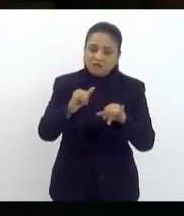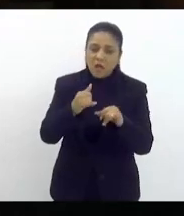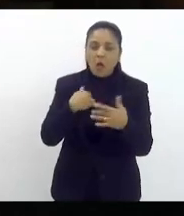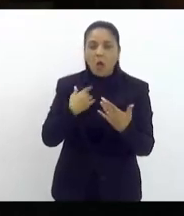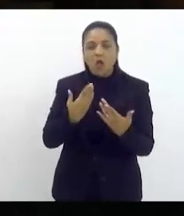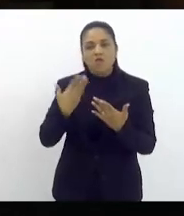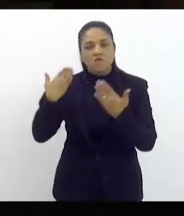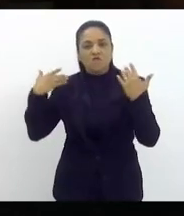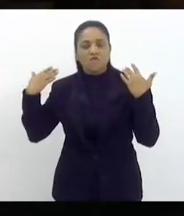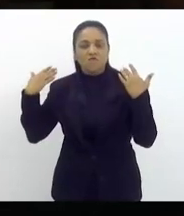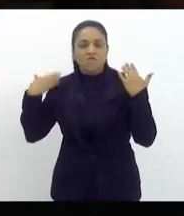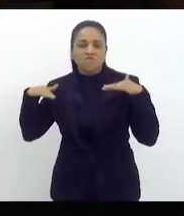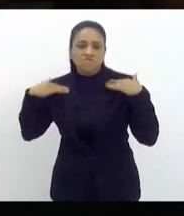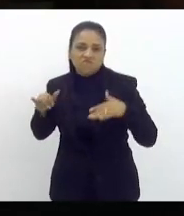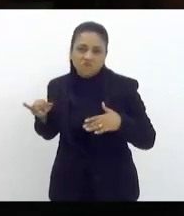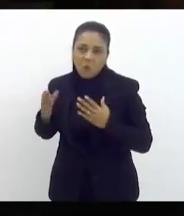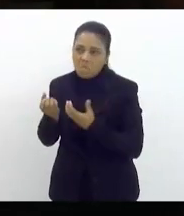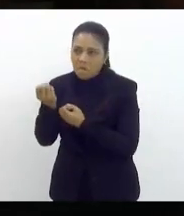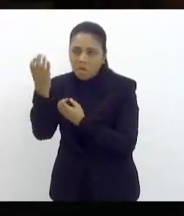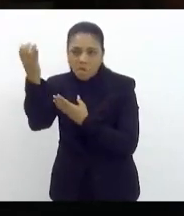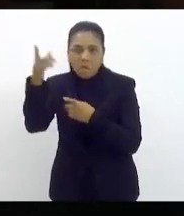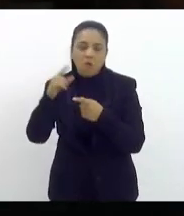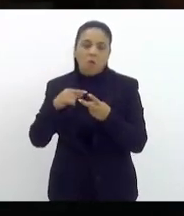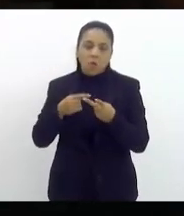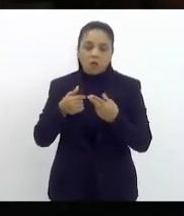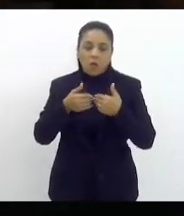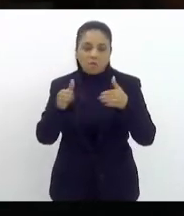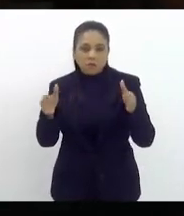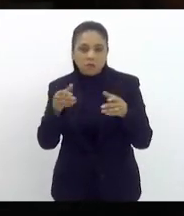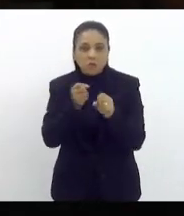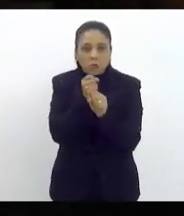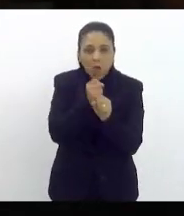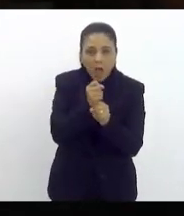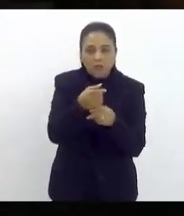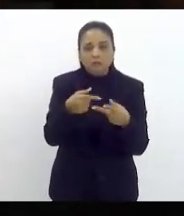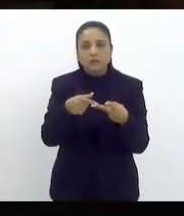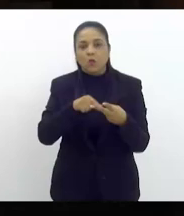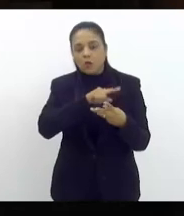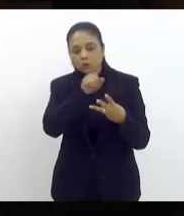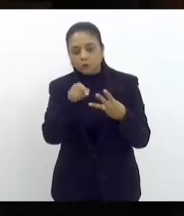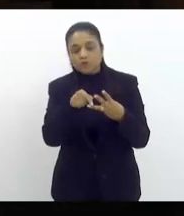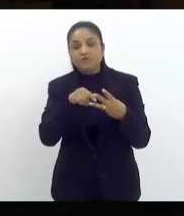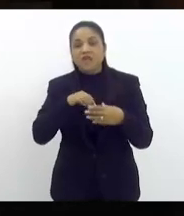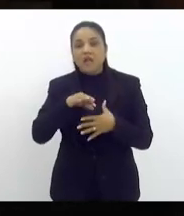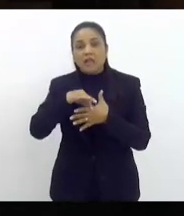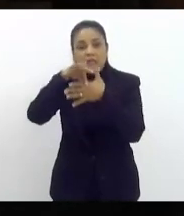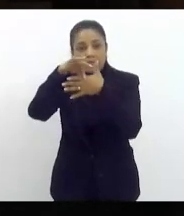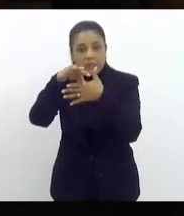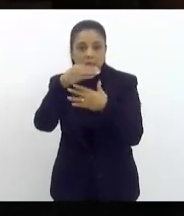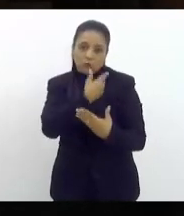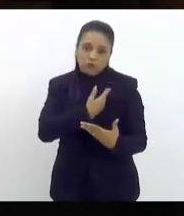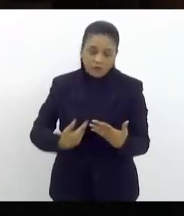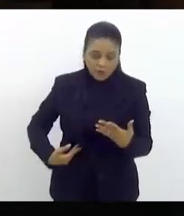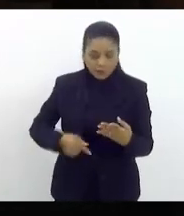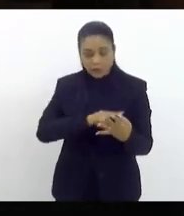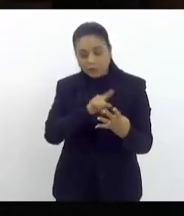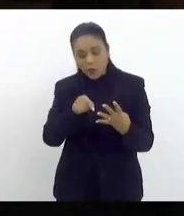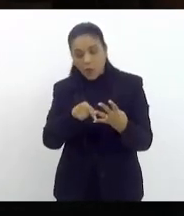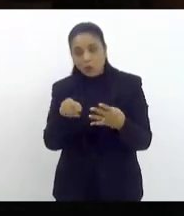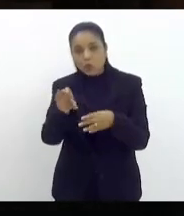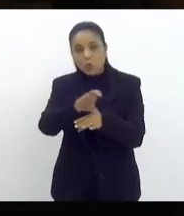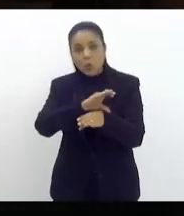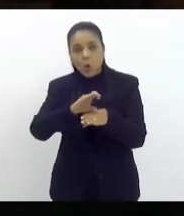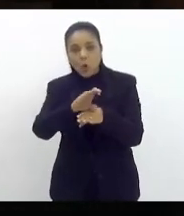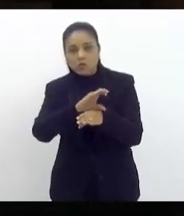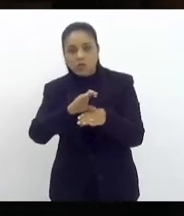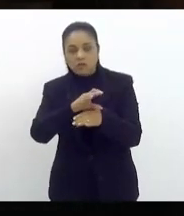abertura do ano legislativo, mais uma para indicar o líder do governo, outra para indicar o conselheiro da AG